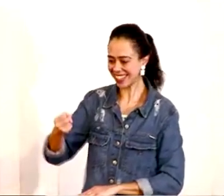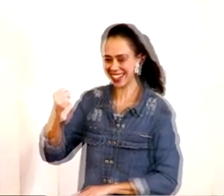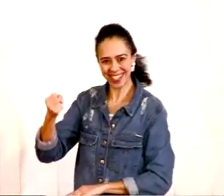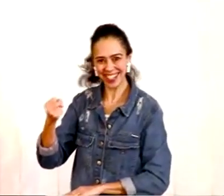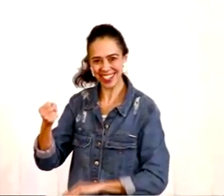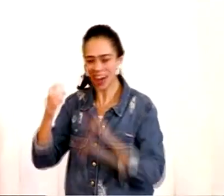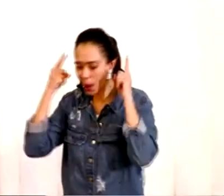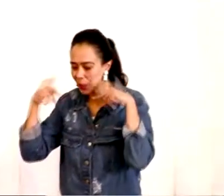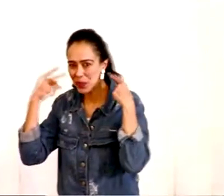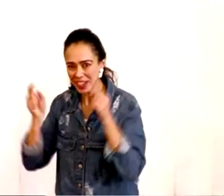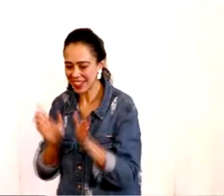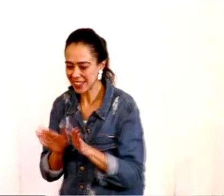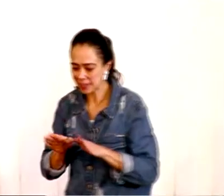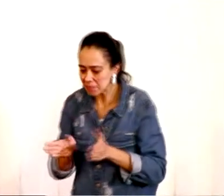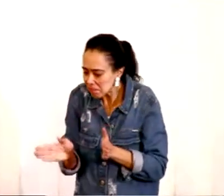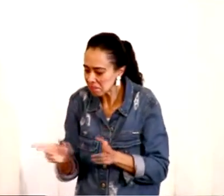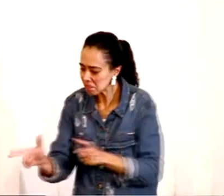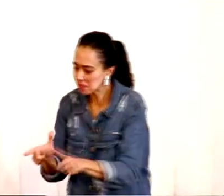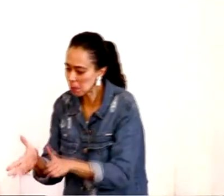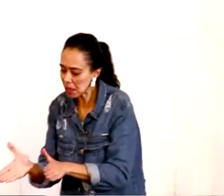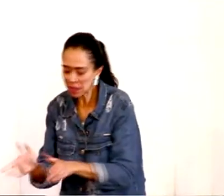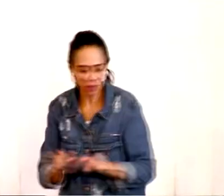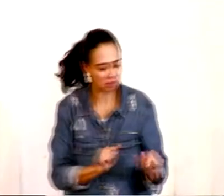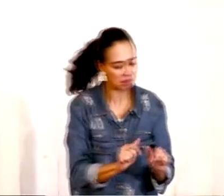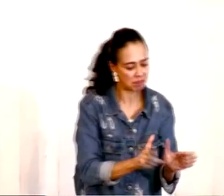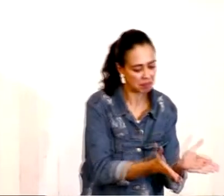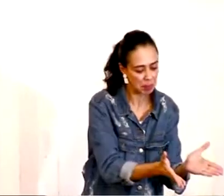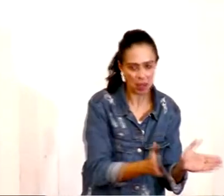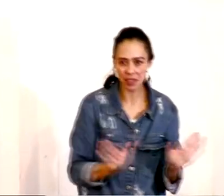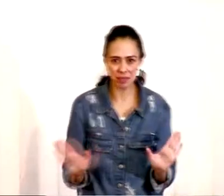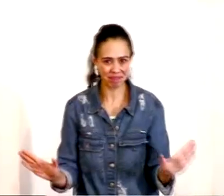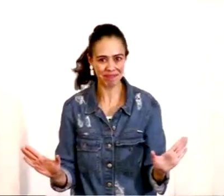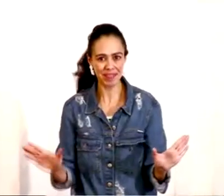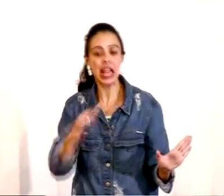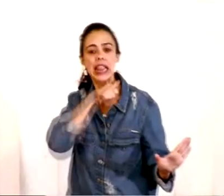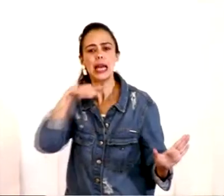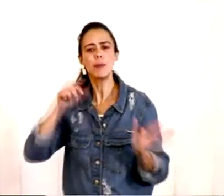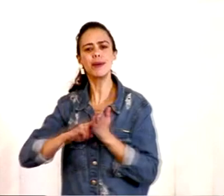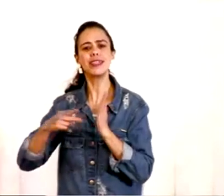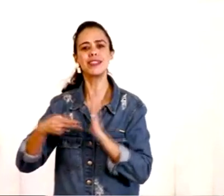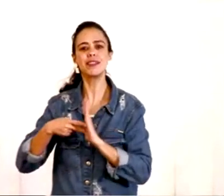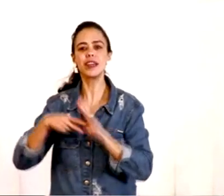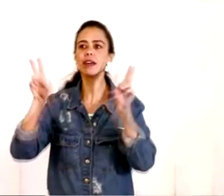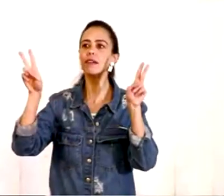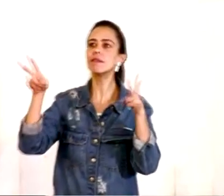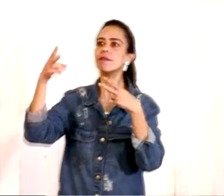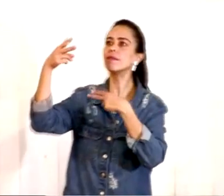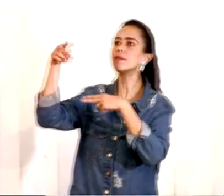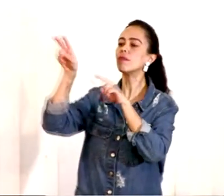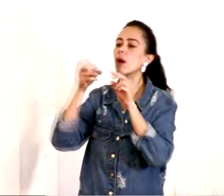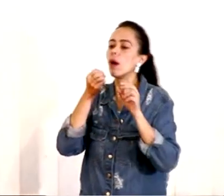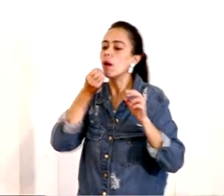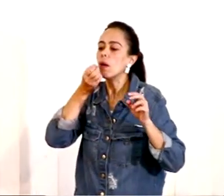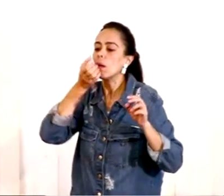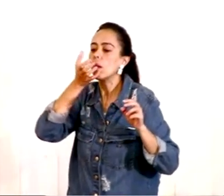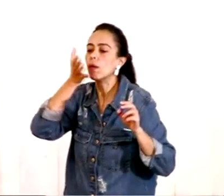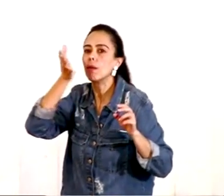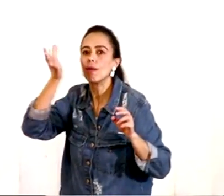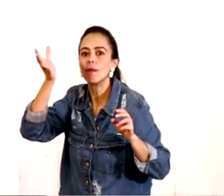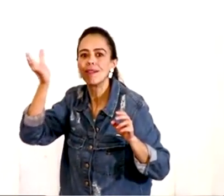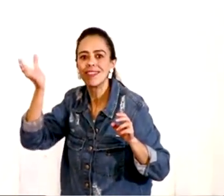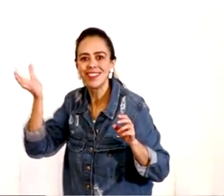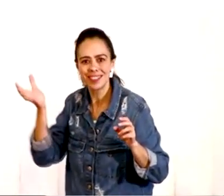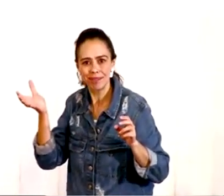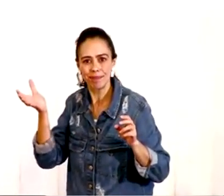Abel, inclusive, significa vapor, vento. Como o Eclesiastes vai dizer para nós,